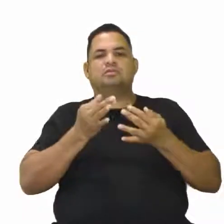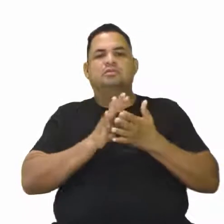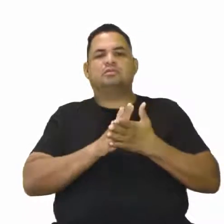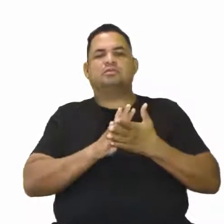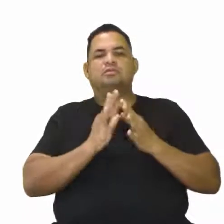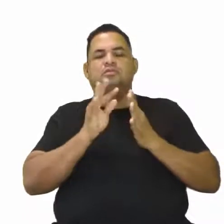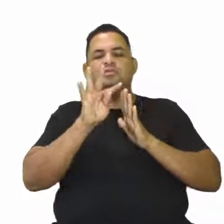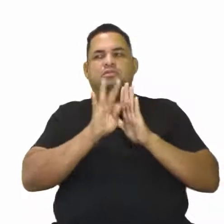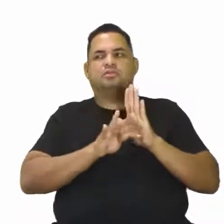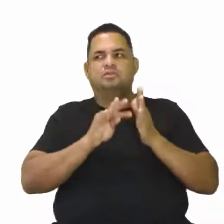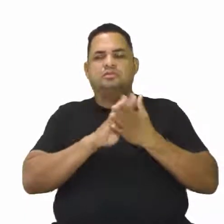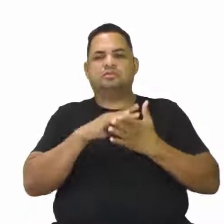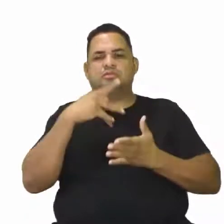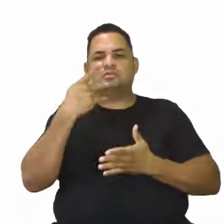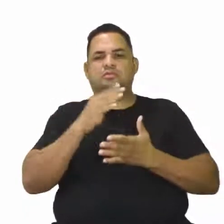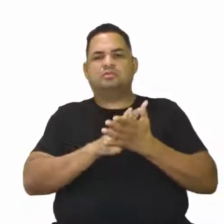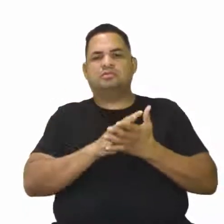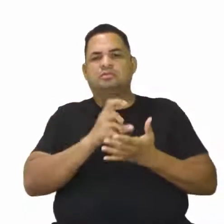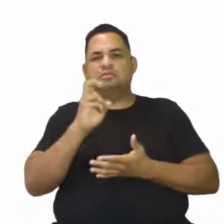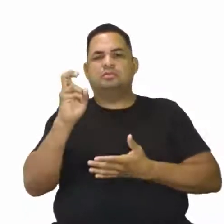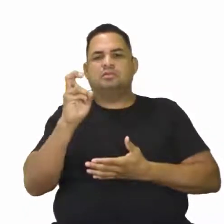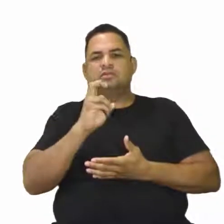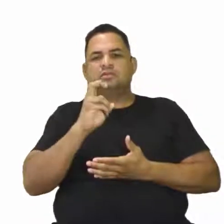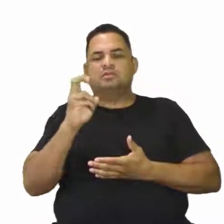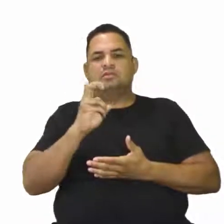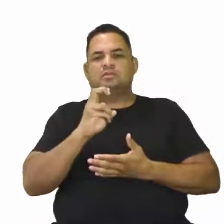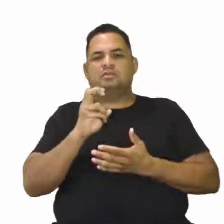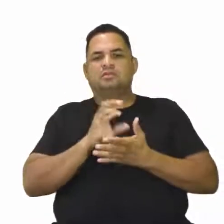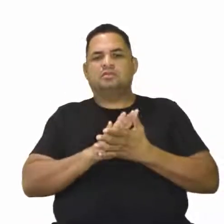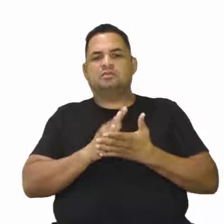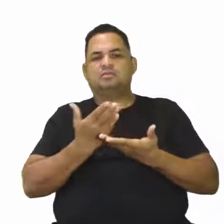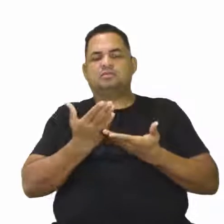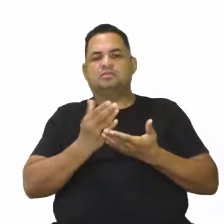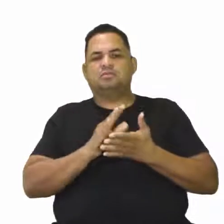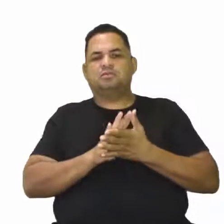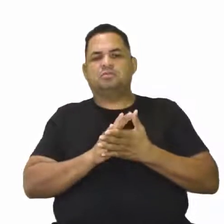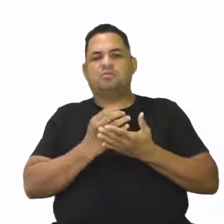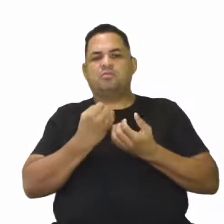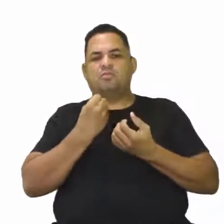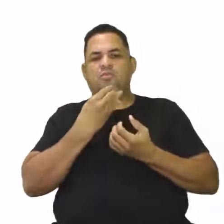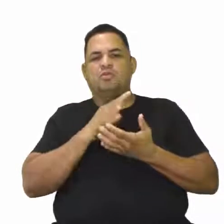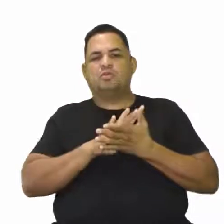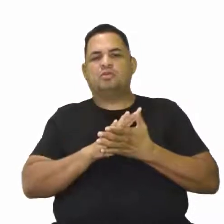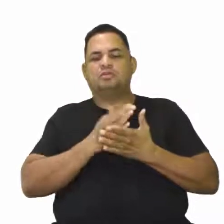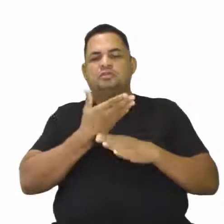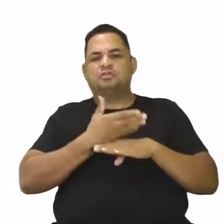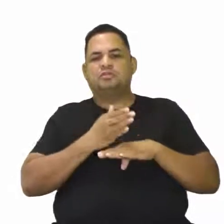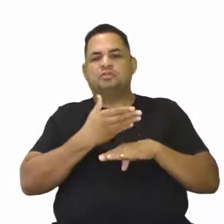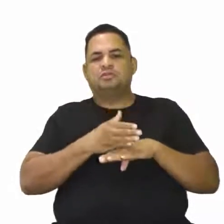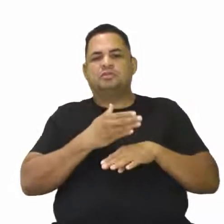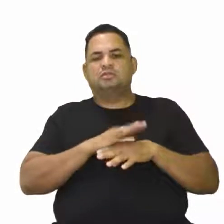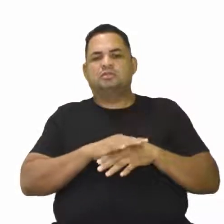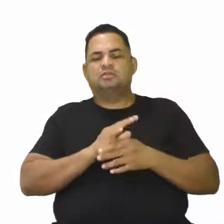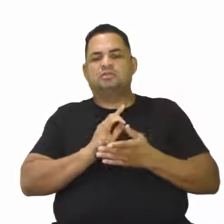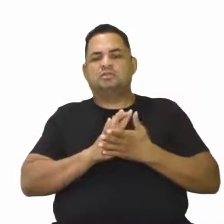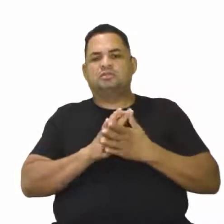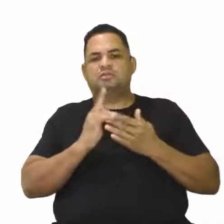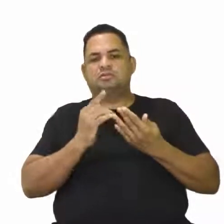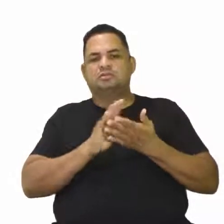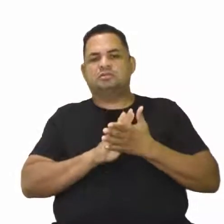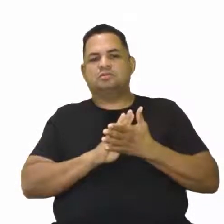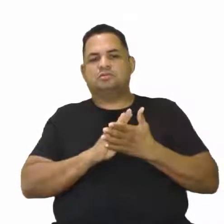texto falando da quinta jornada de boas práticas de gestão do multilinguismo, que seria